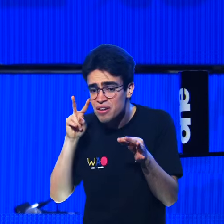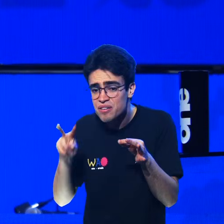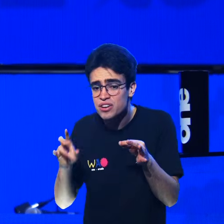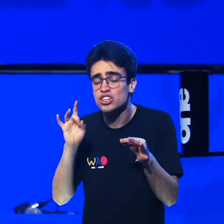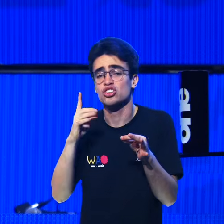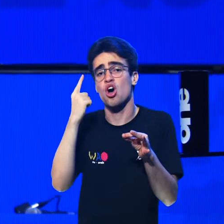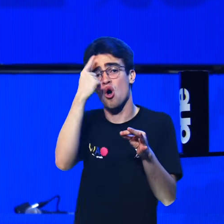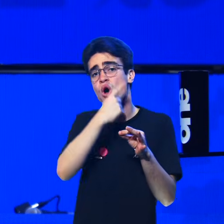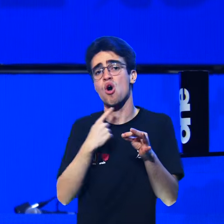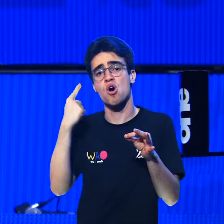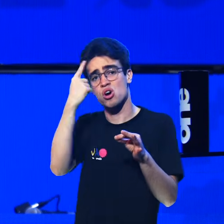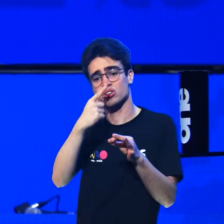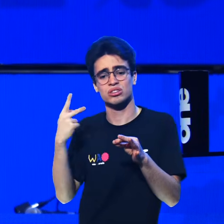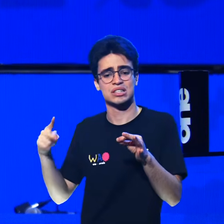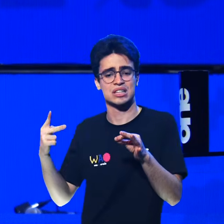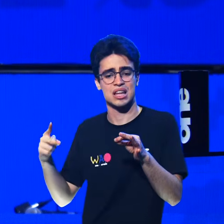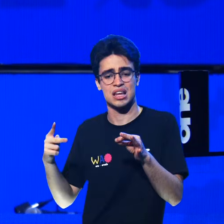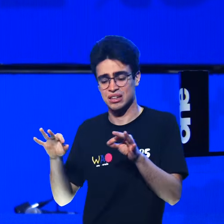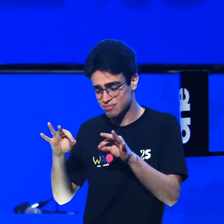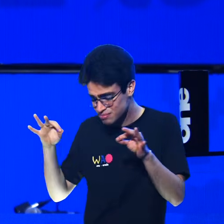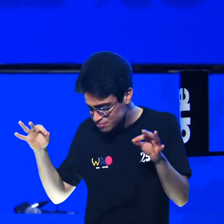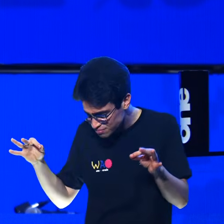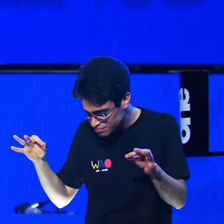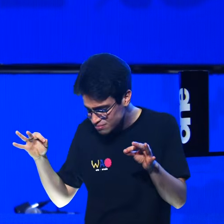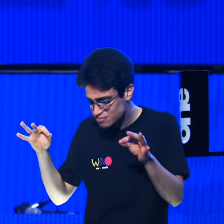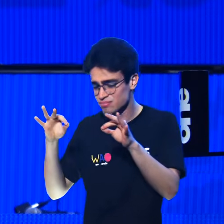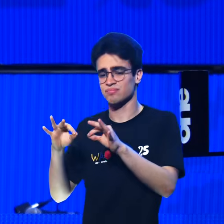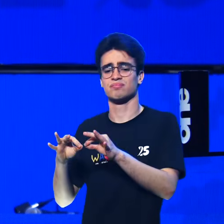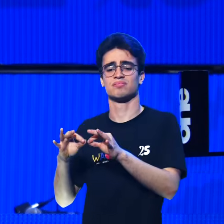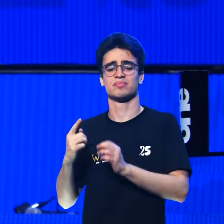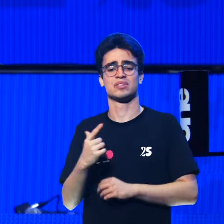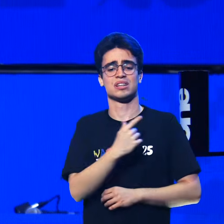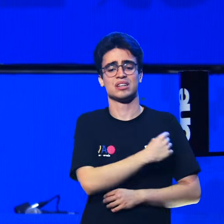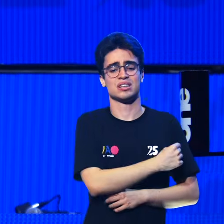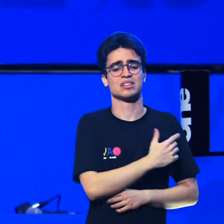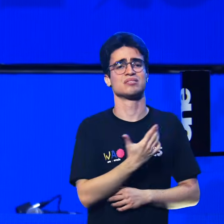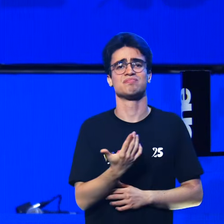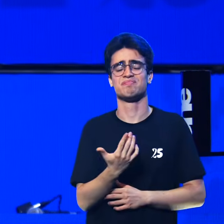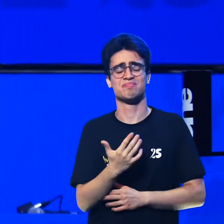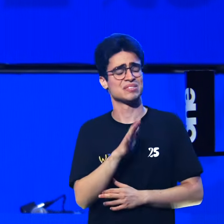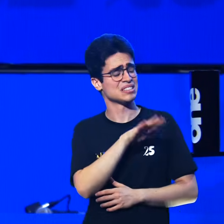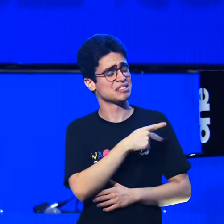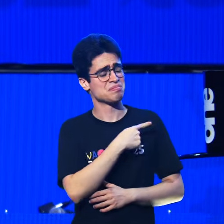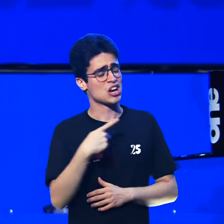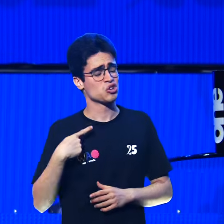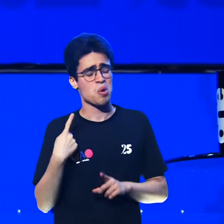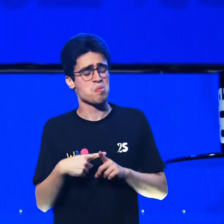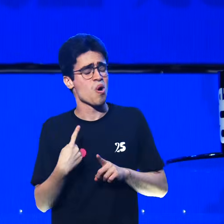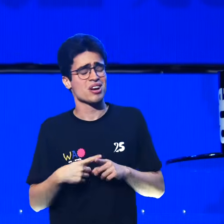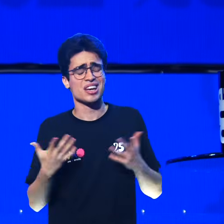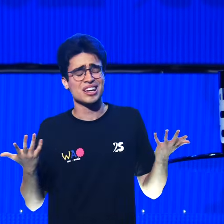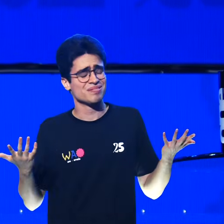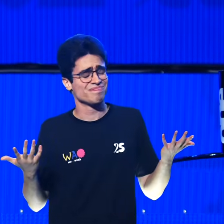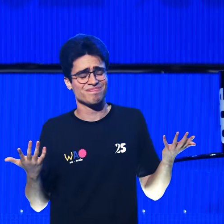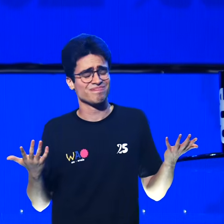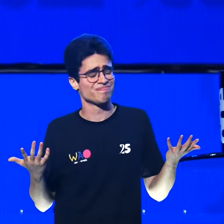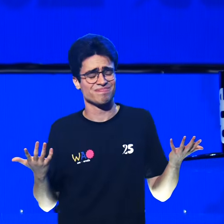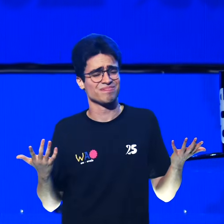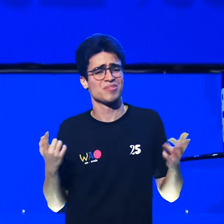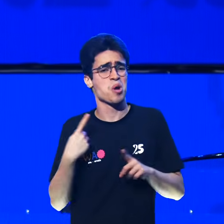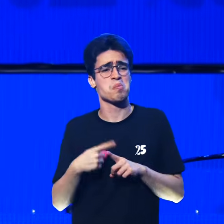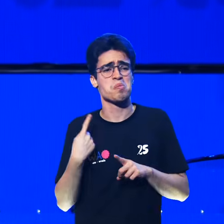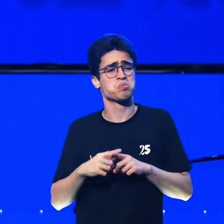do rosto dele. Ela saiu daquele lugar, ela disse, por que, pastor? Por que tudo